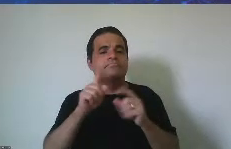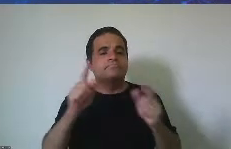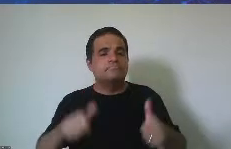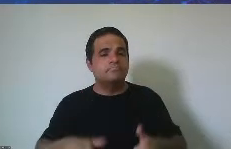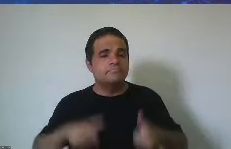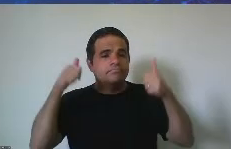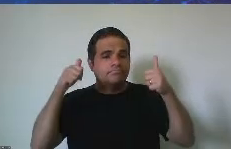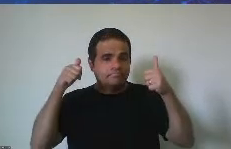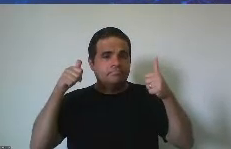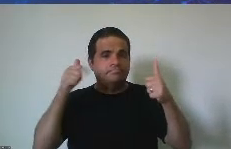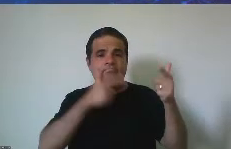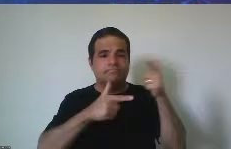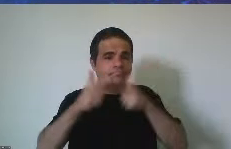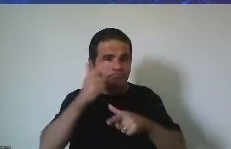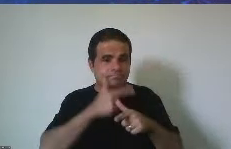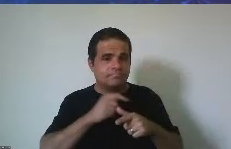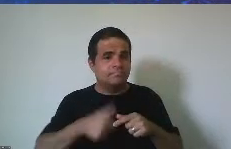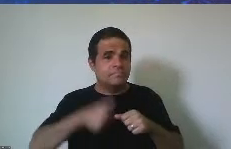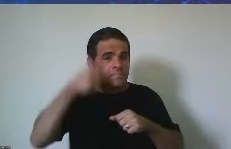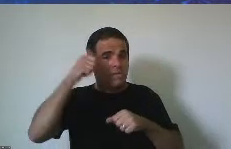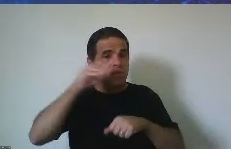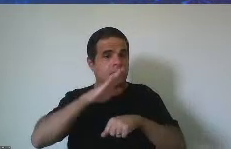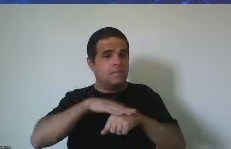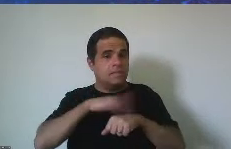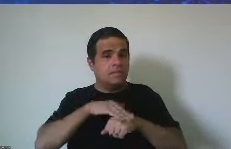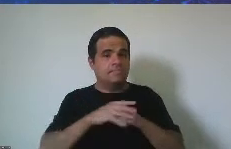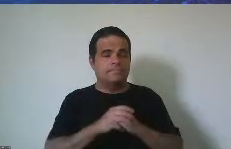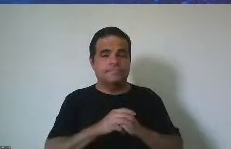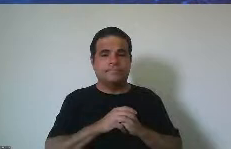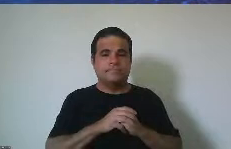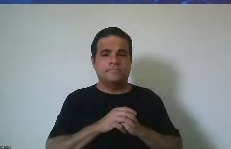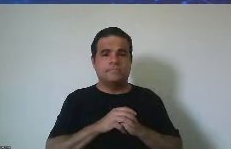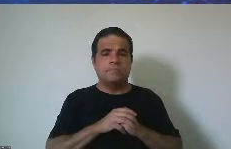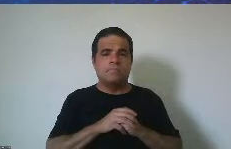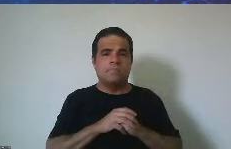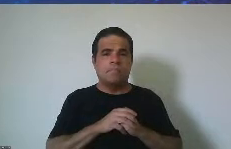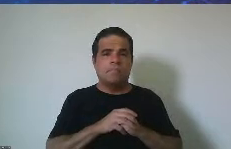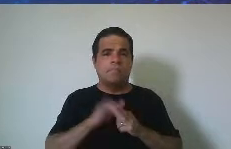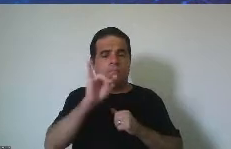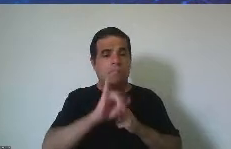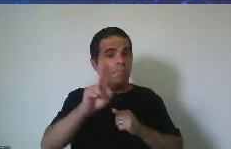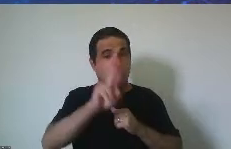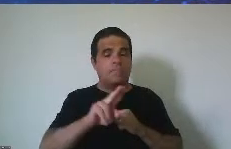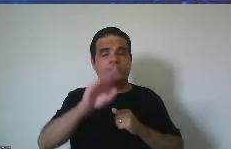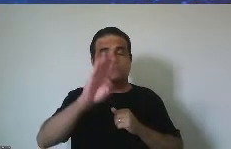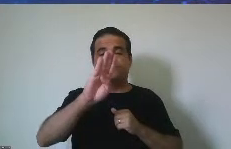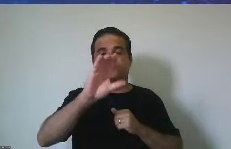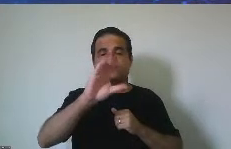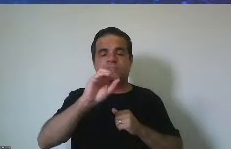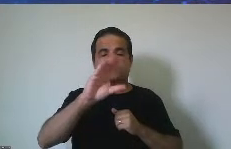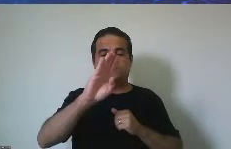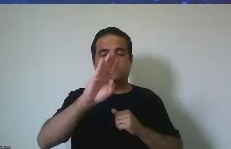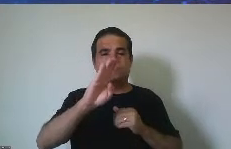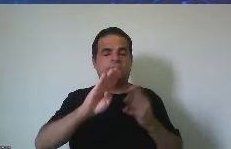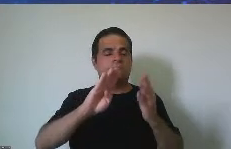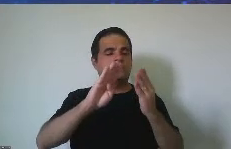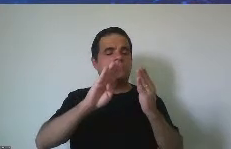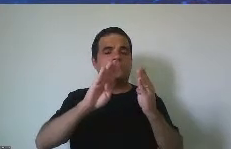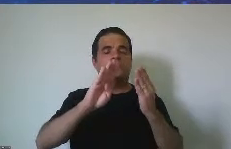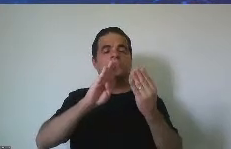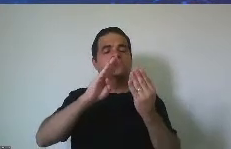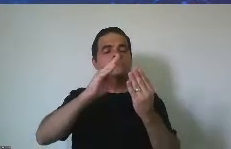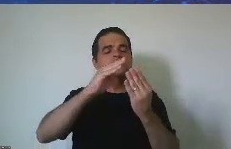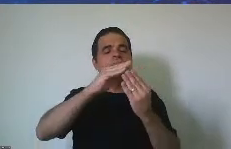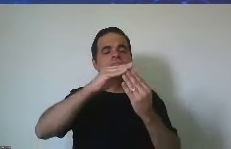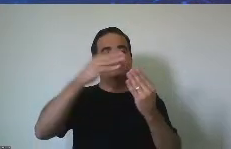intervenções de manobras Ela utiliza a blockchain para segurança dos dados e